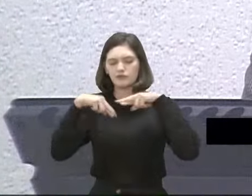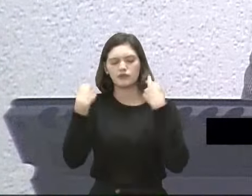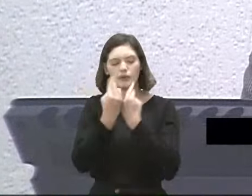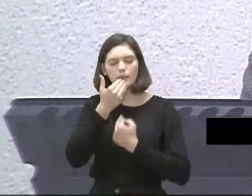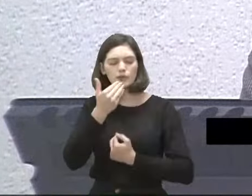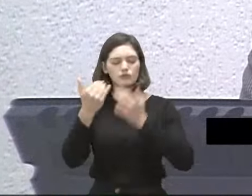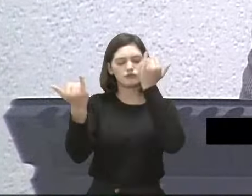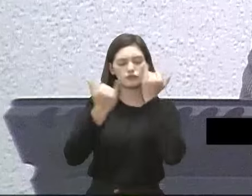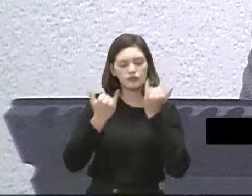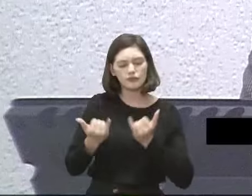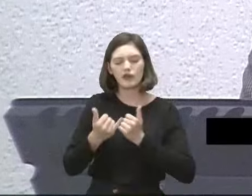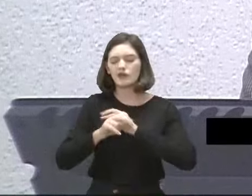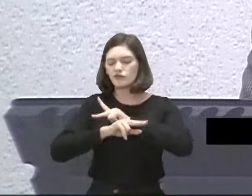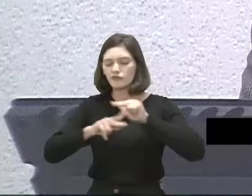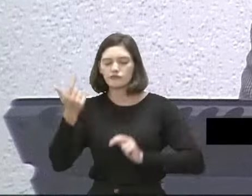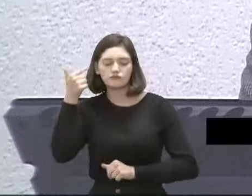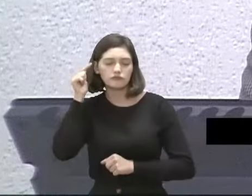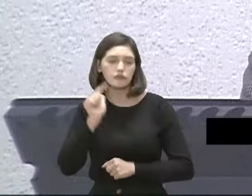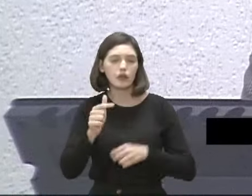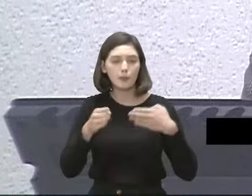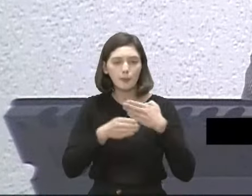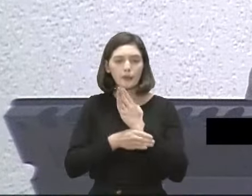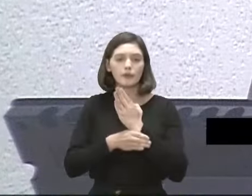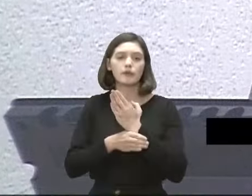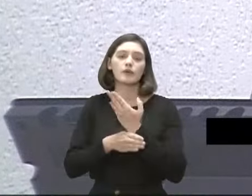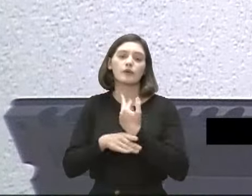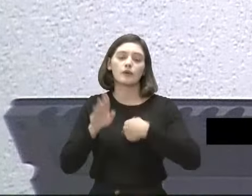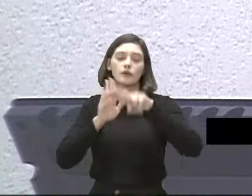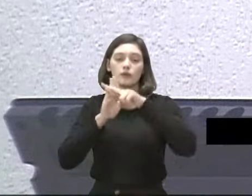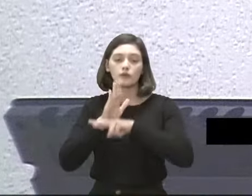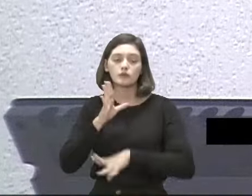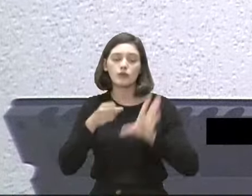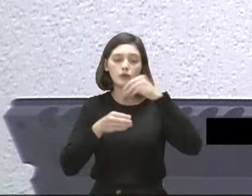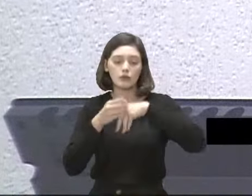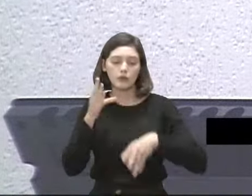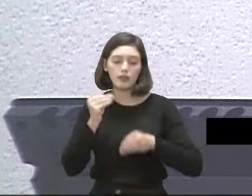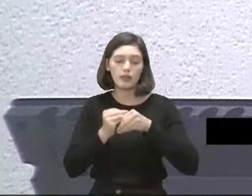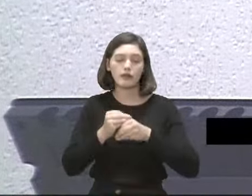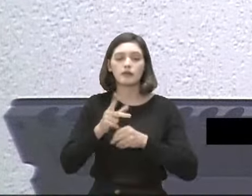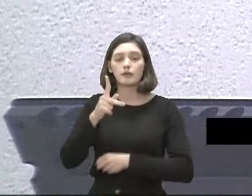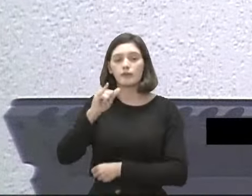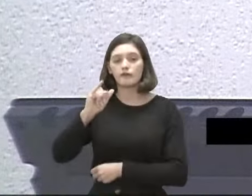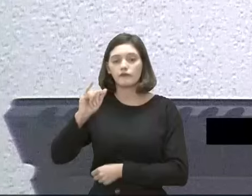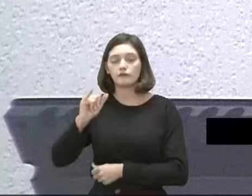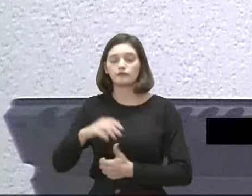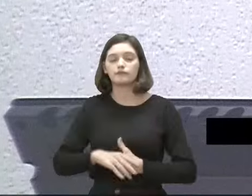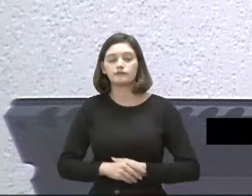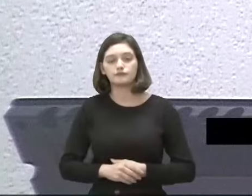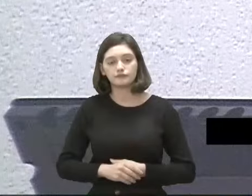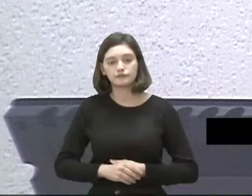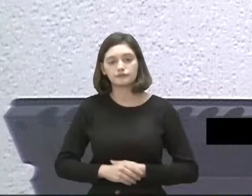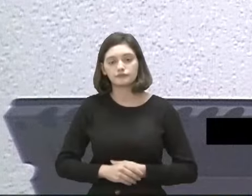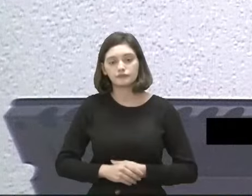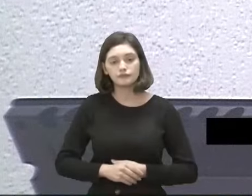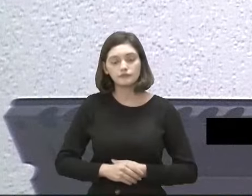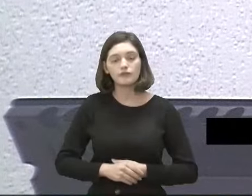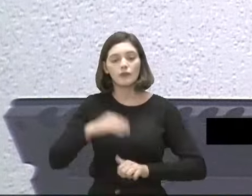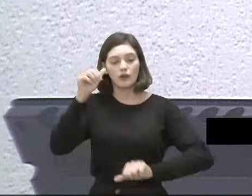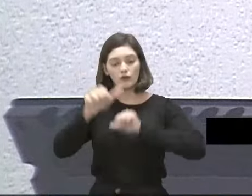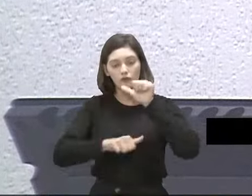informação, várias conquistas, aprovamos aí o regime complementar da Previdência, aprovamos a